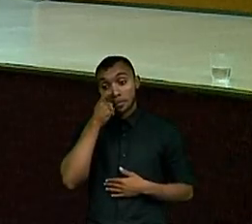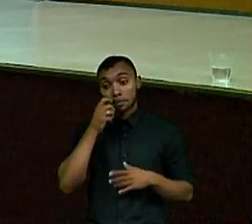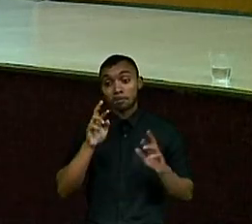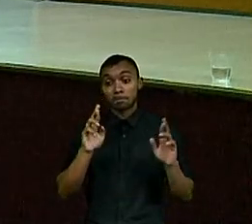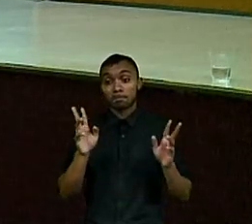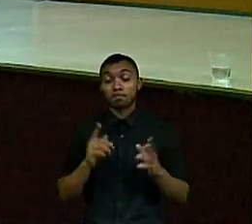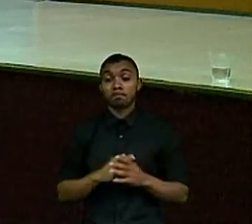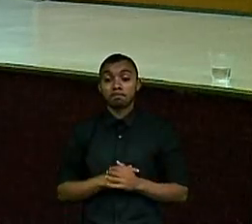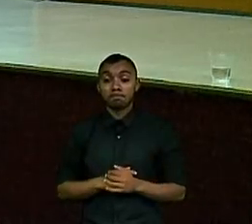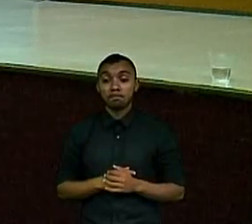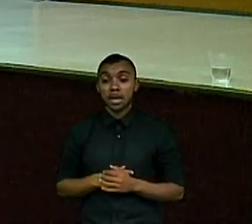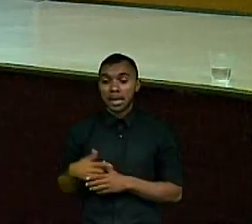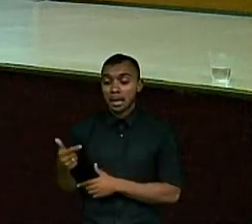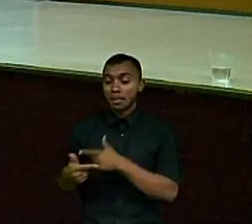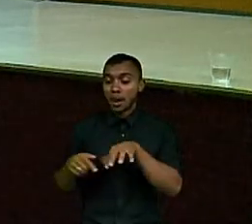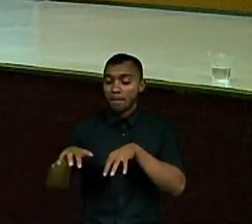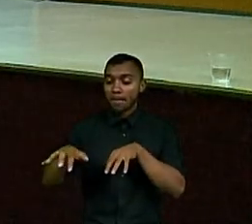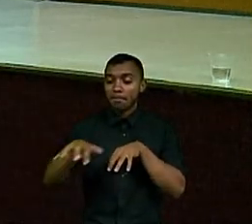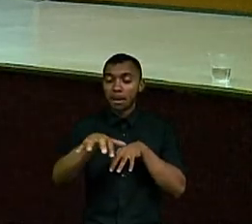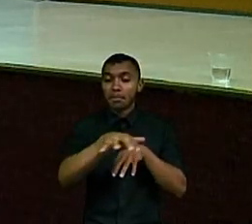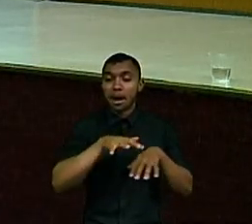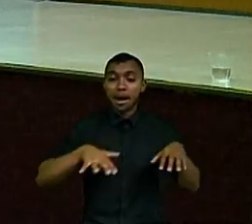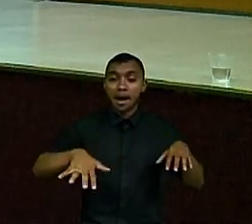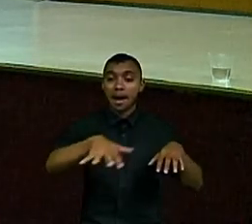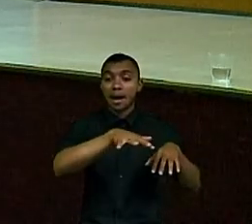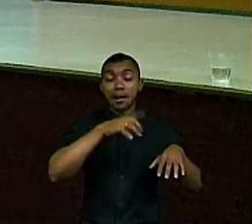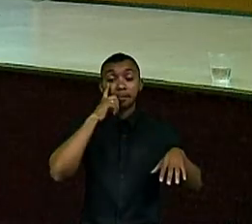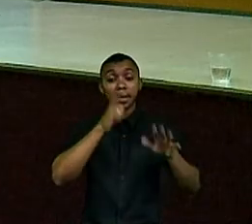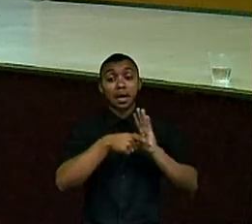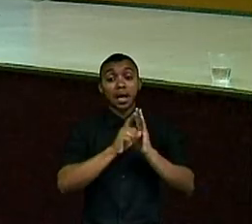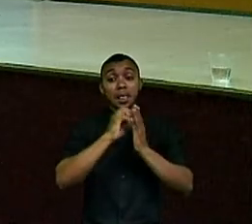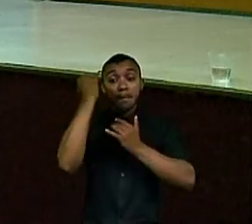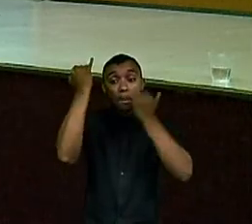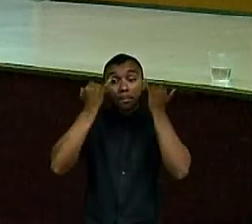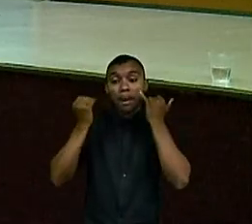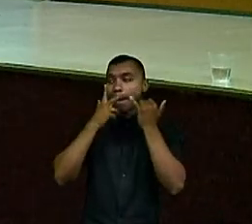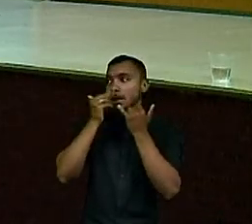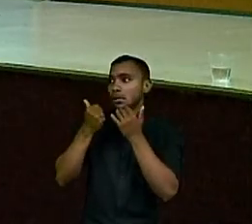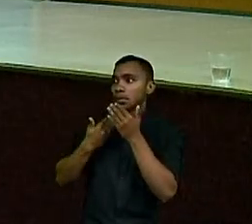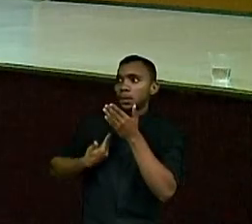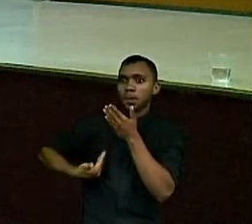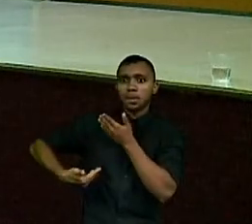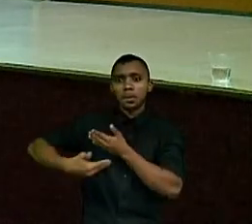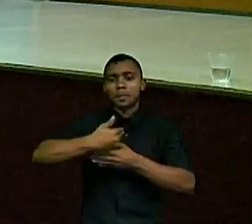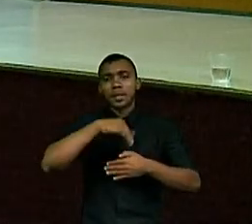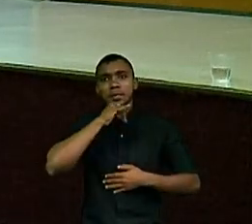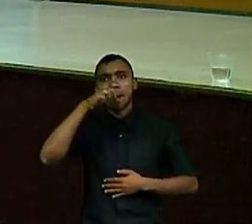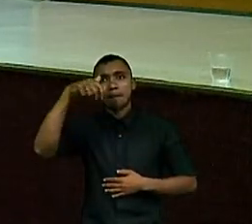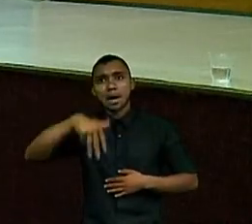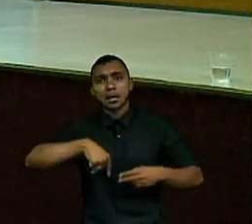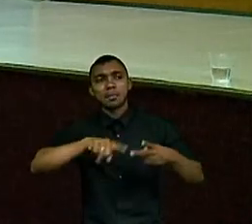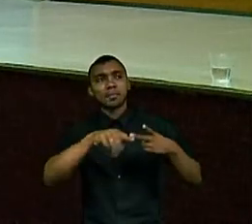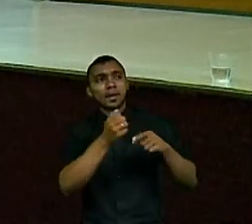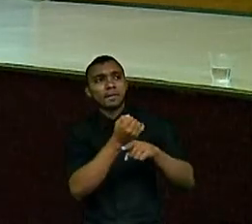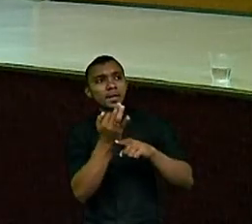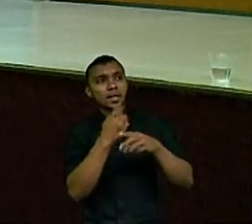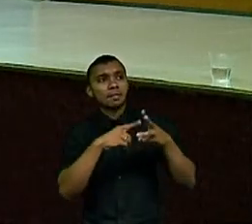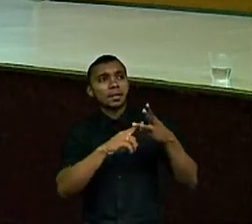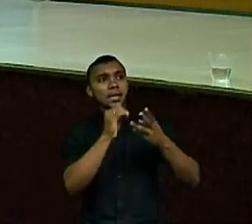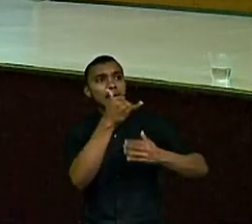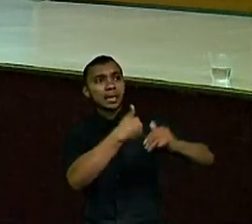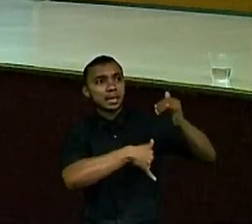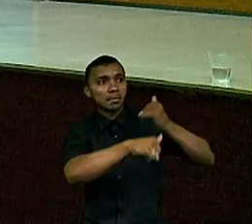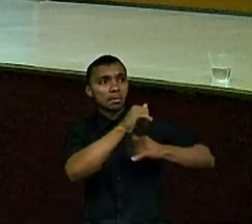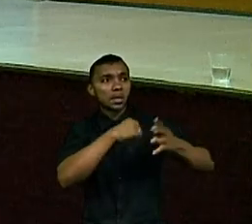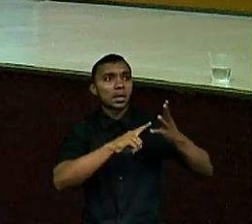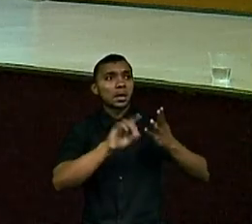trabalhar por áreas mas até bem pouco tempo conhecimento era compartimentalizado matemática física química biologia português